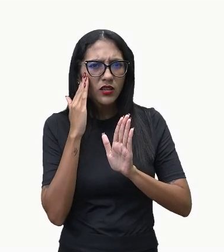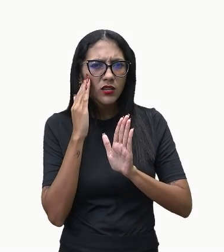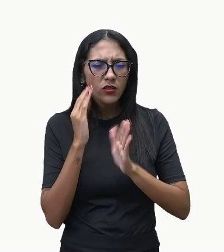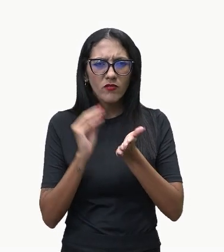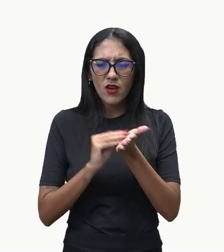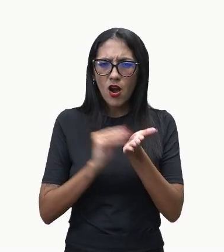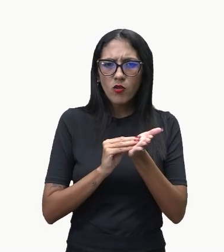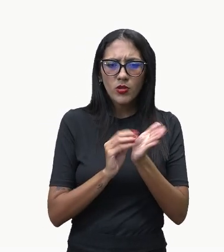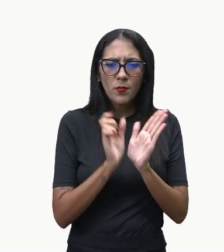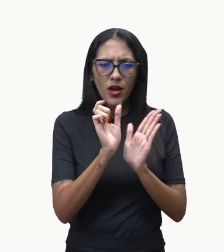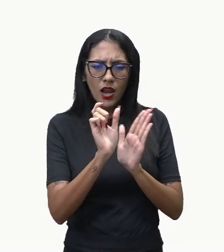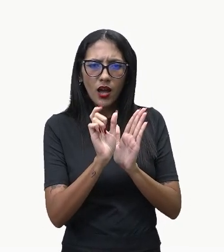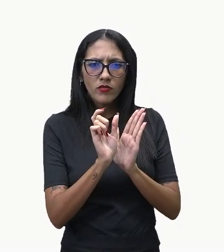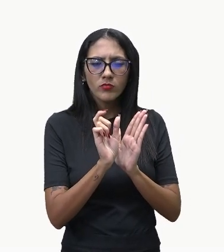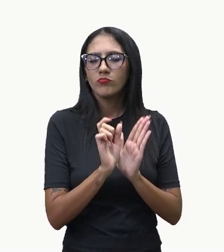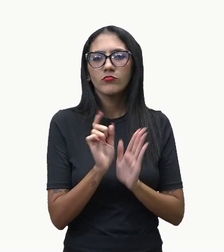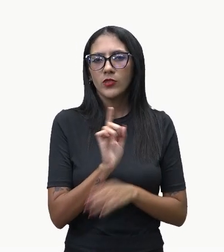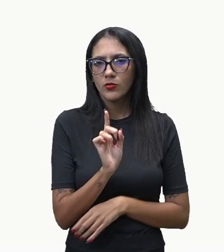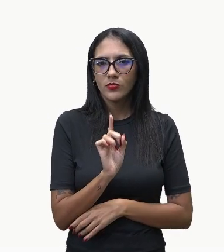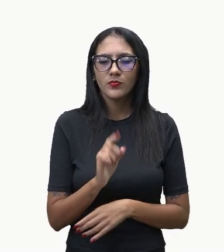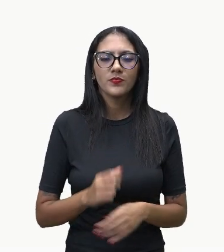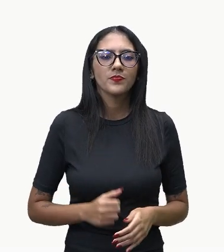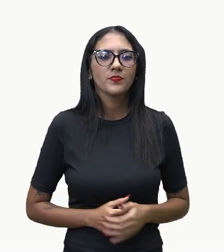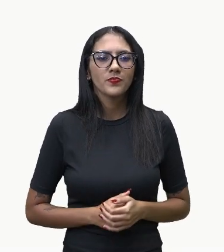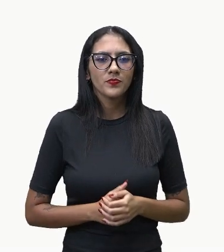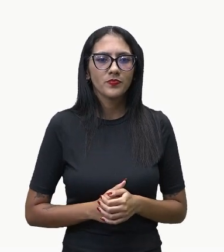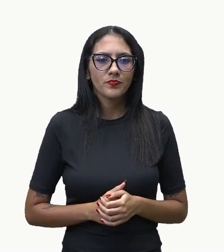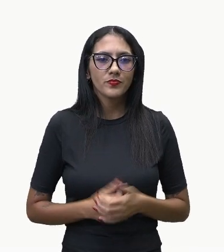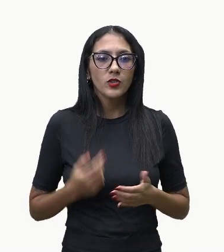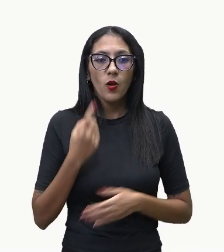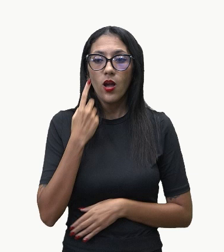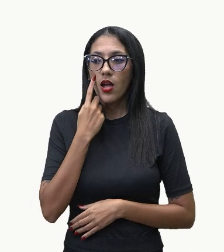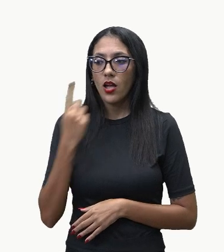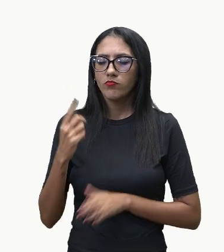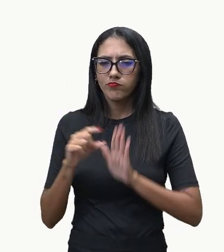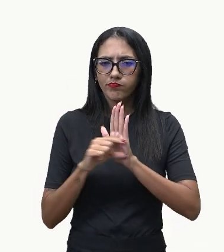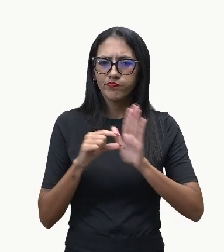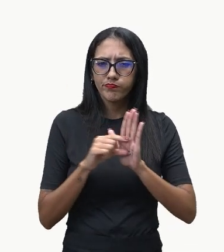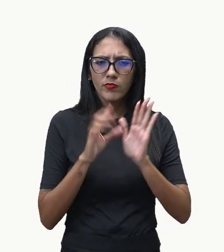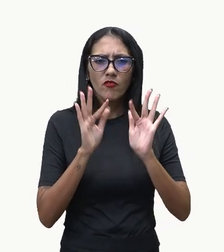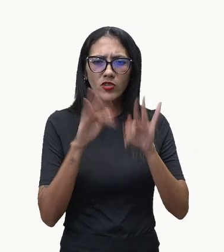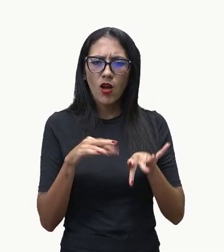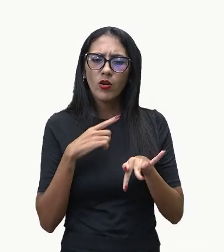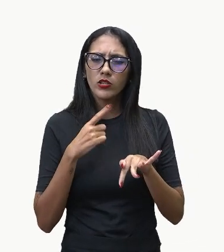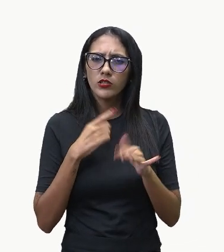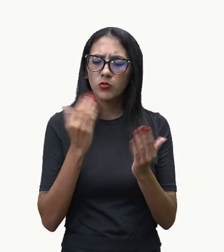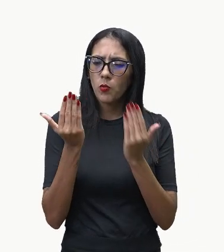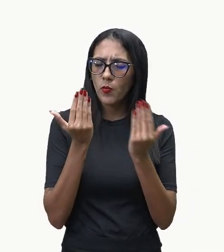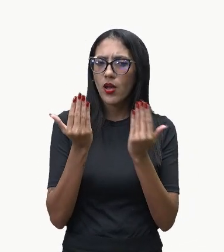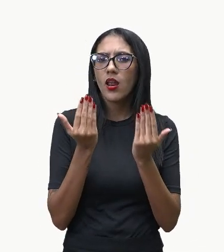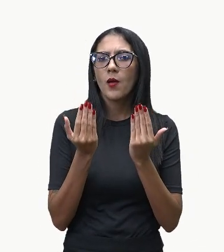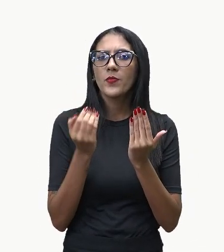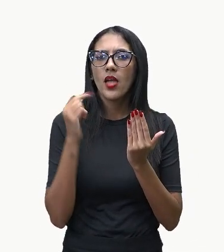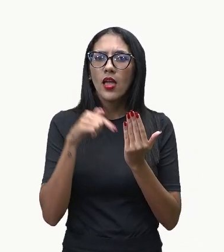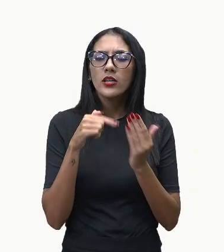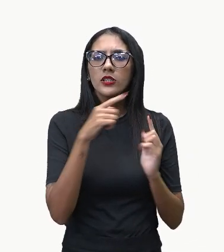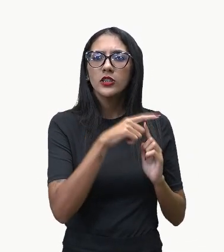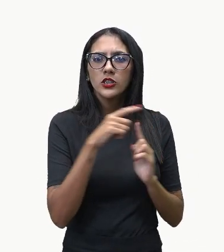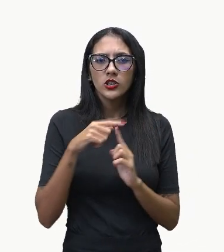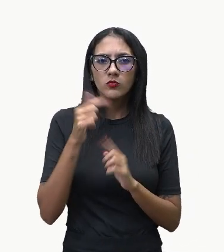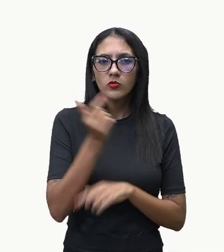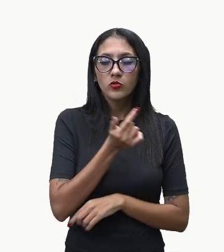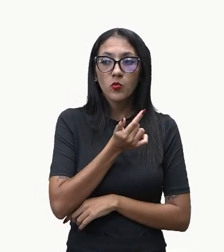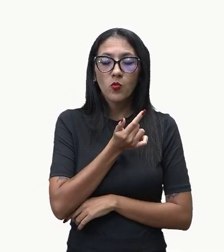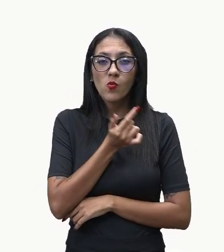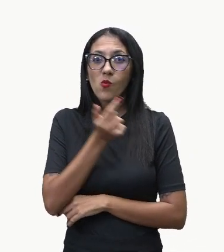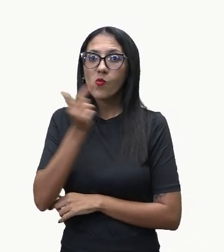é importante porque essa parte do conceito vai me ajudar a diferenciar a elipse de uma outra